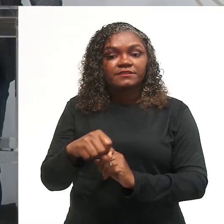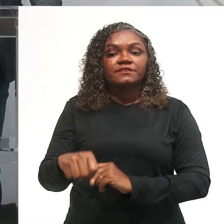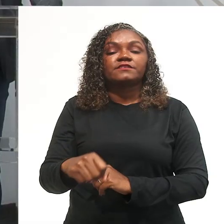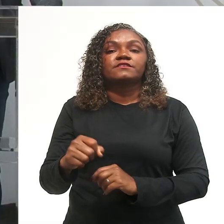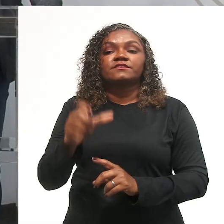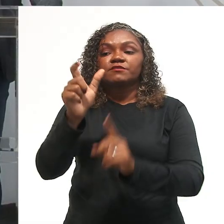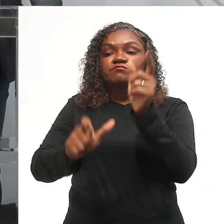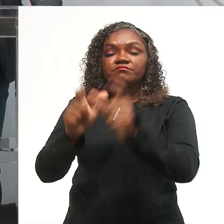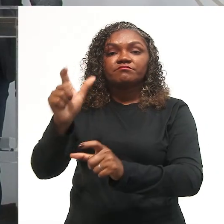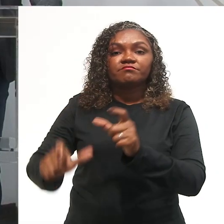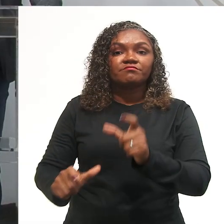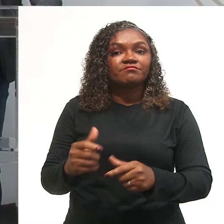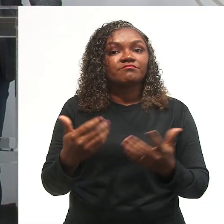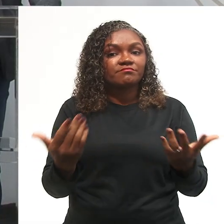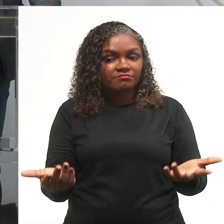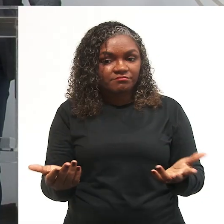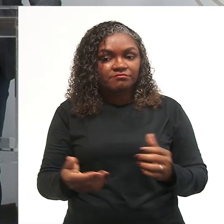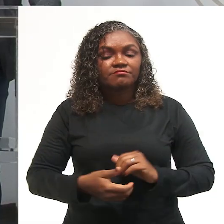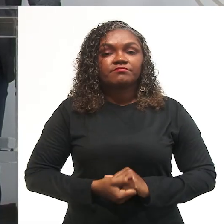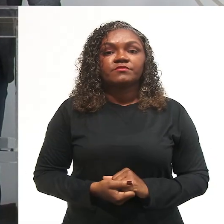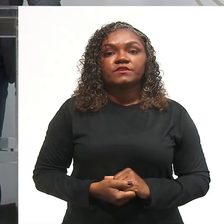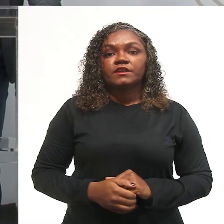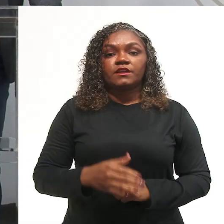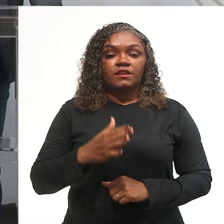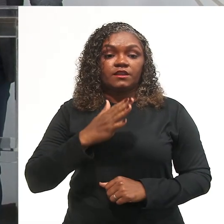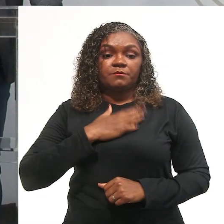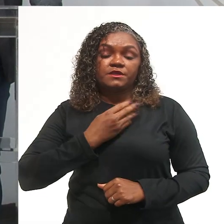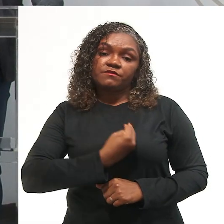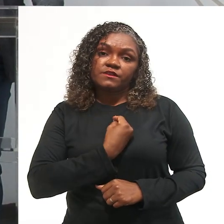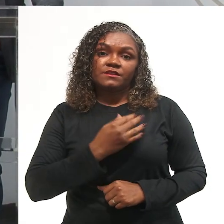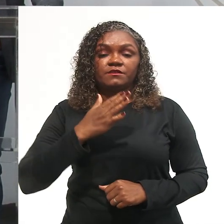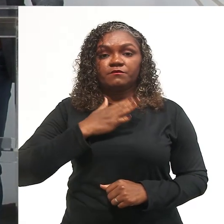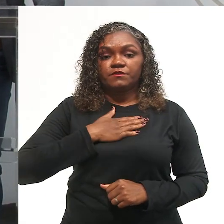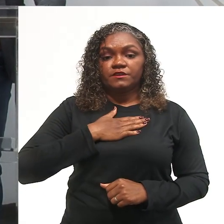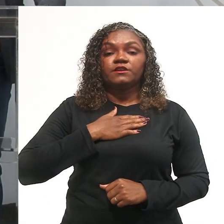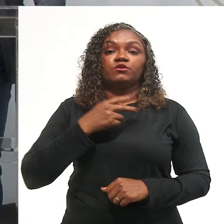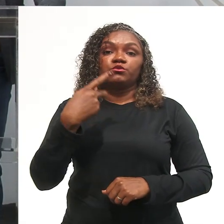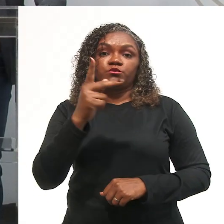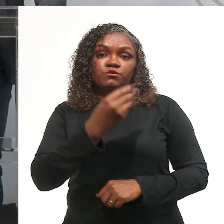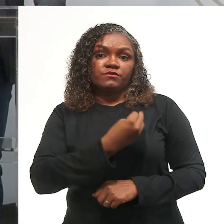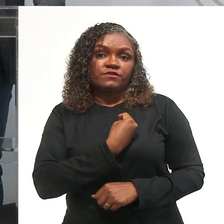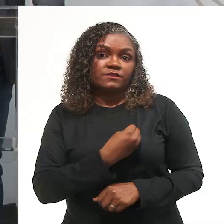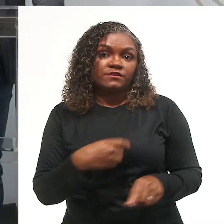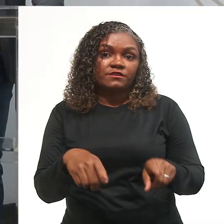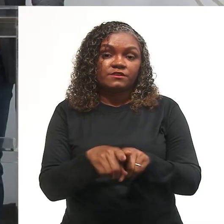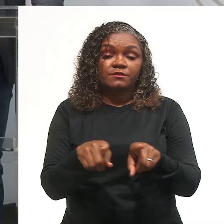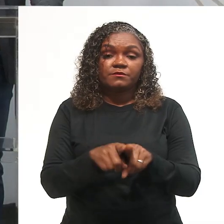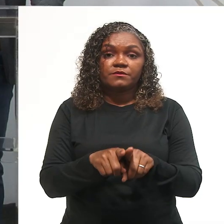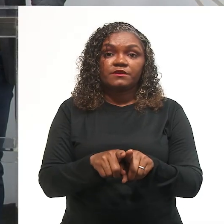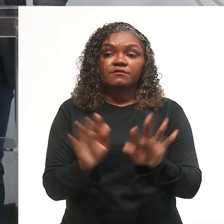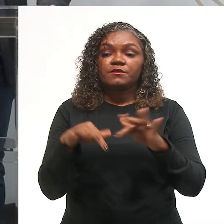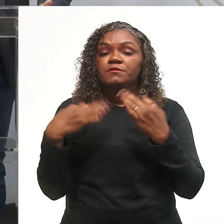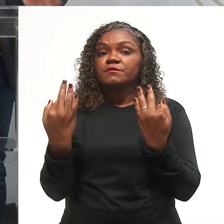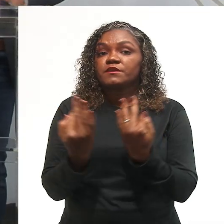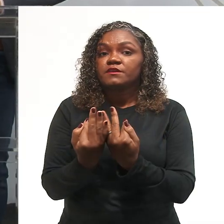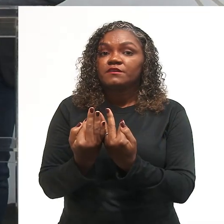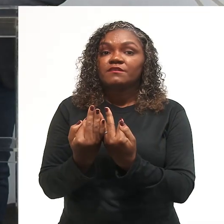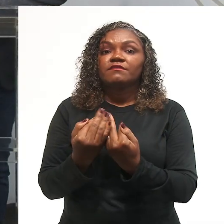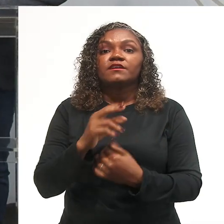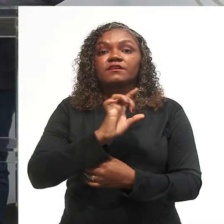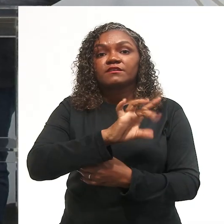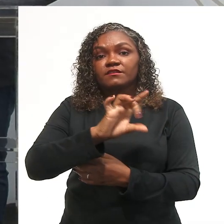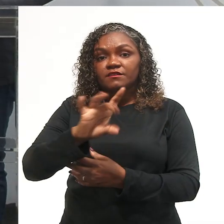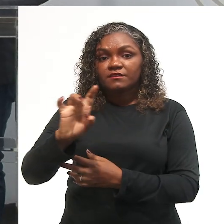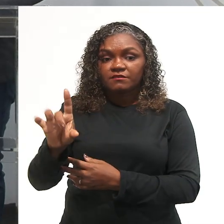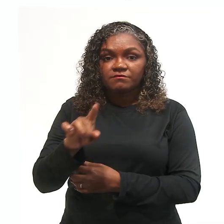do cidadão, na vida de você, na minha vida, enfim, do seu familiar. Perfeito? Esse é o conceito inicial